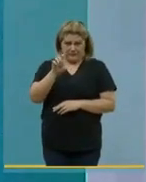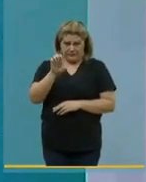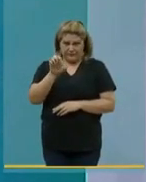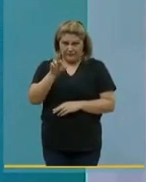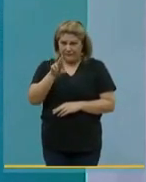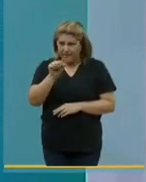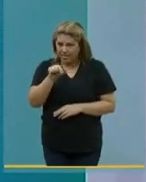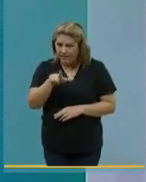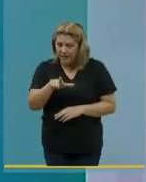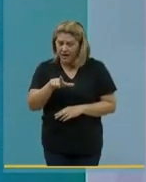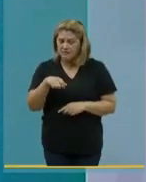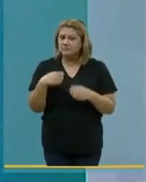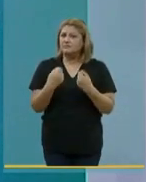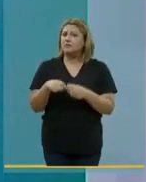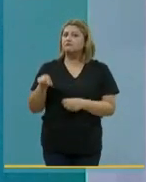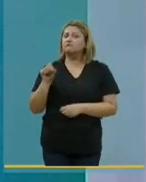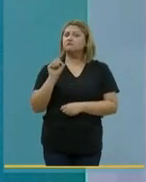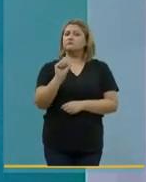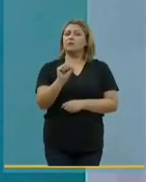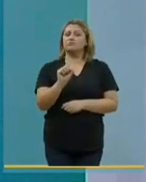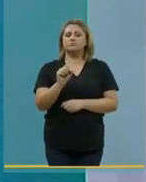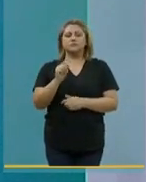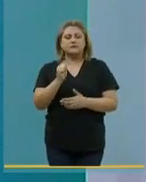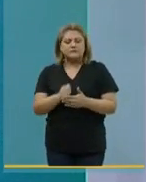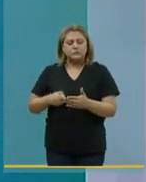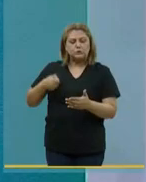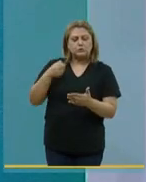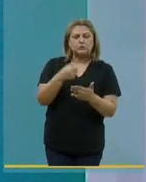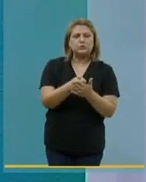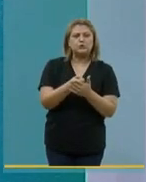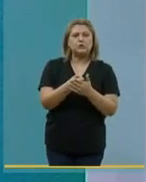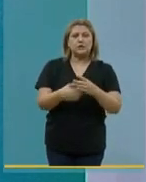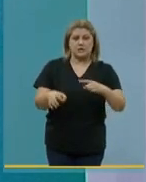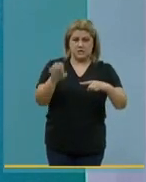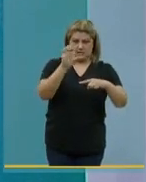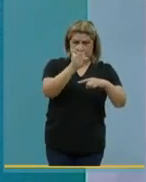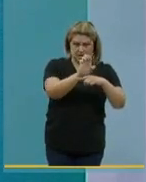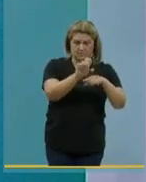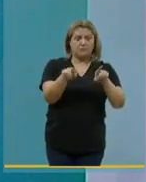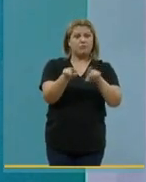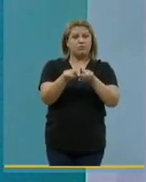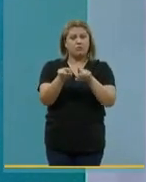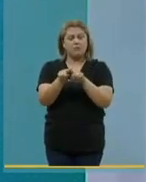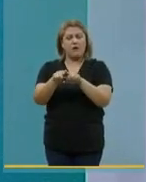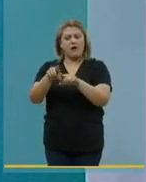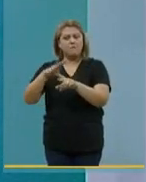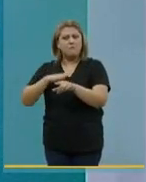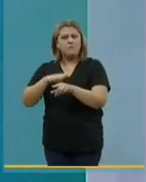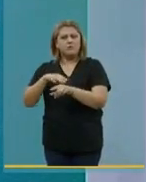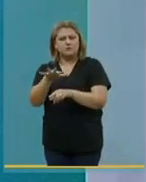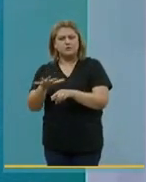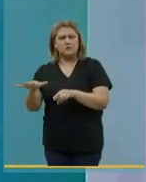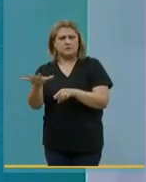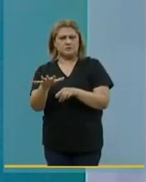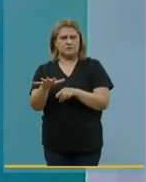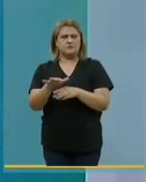contingente que atuam no território estadual e municipal para liberar essas forças públicas para coibir os